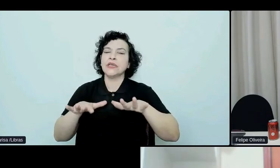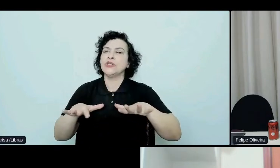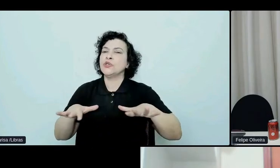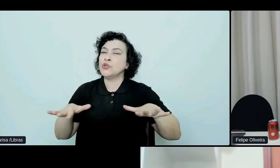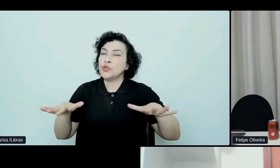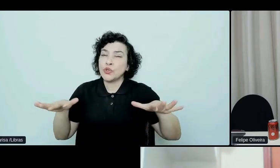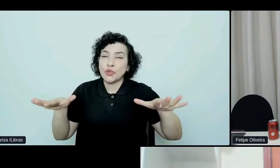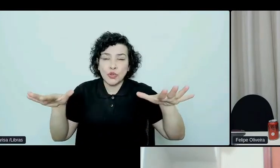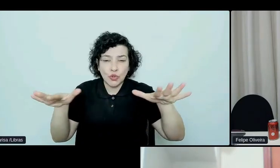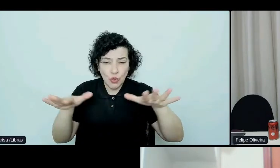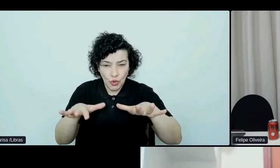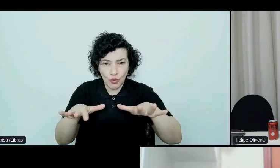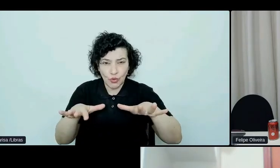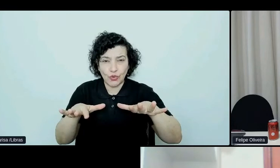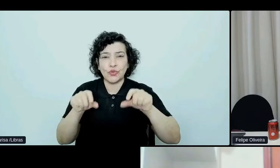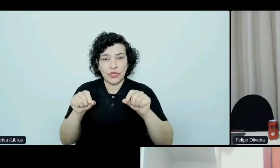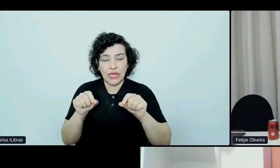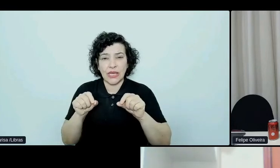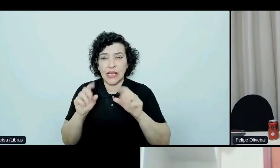Mesma pergunta, tá no mundo.